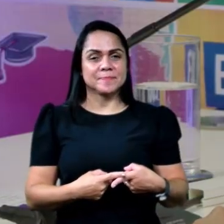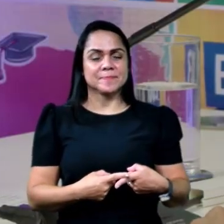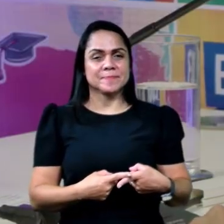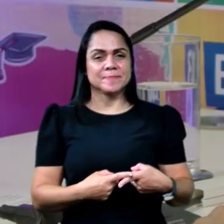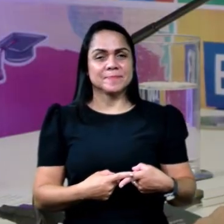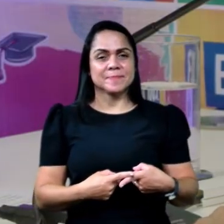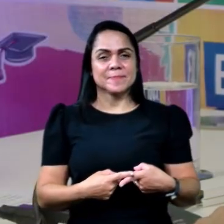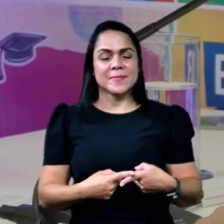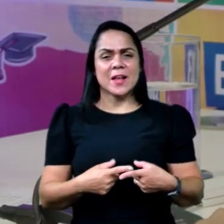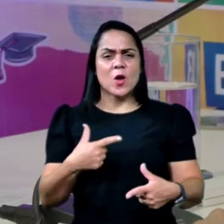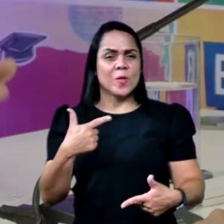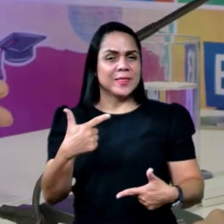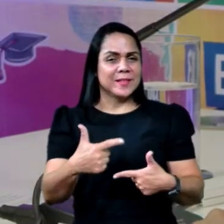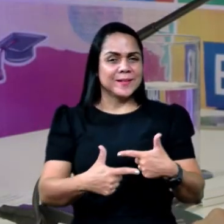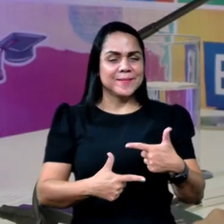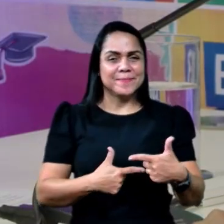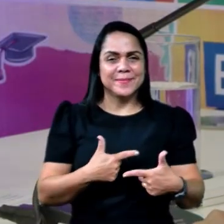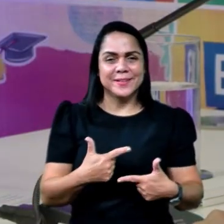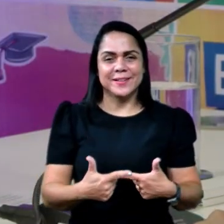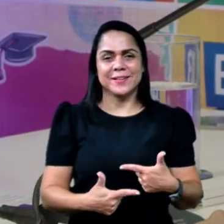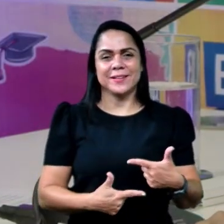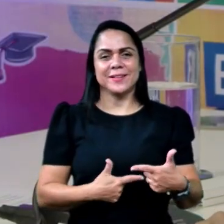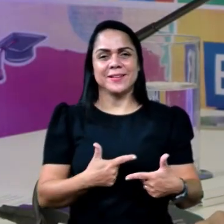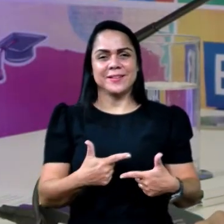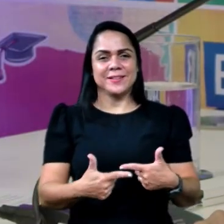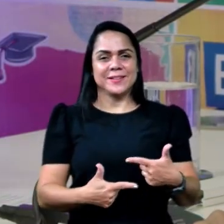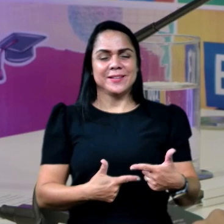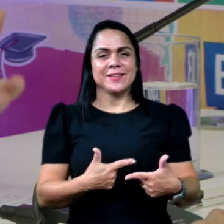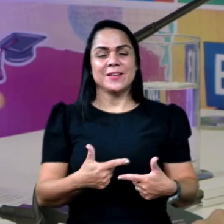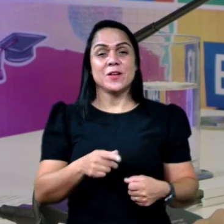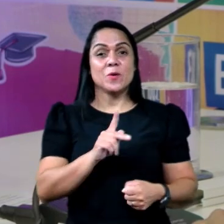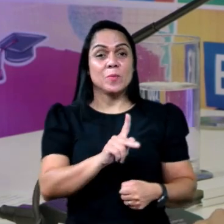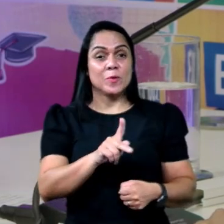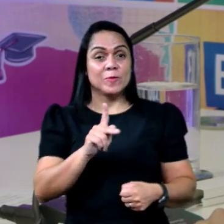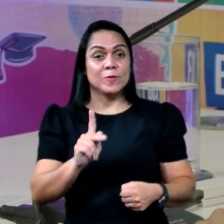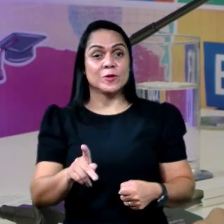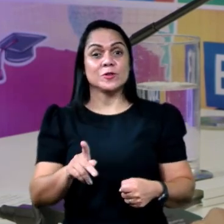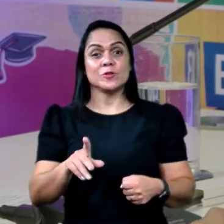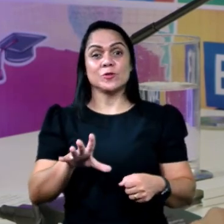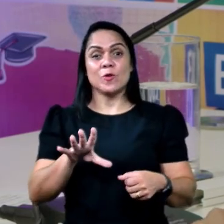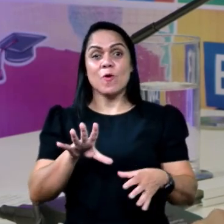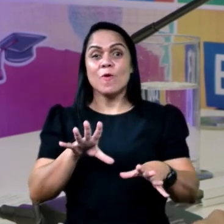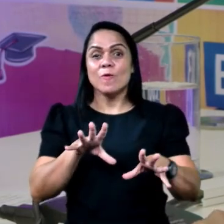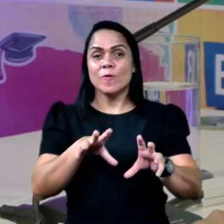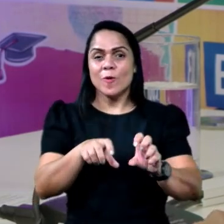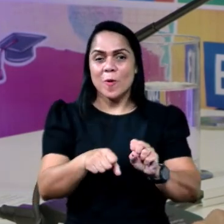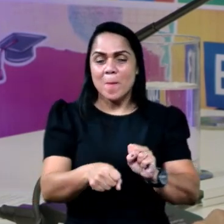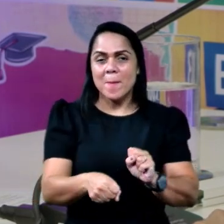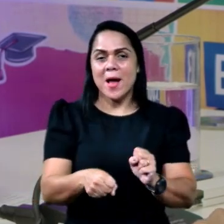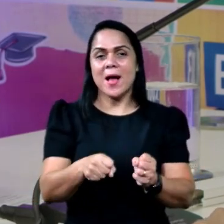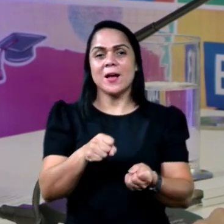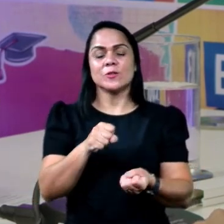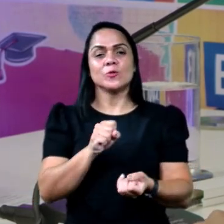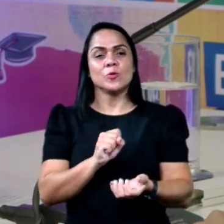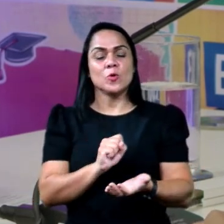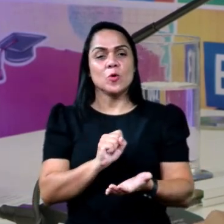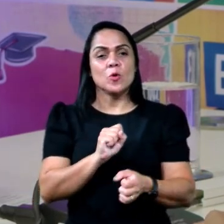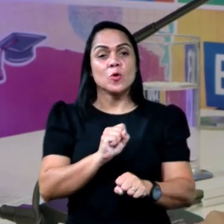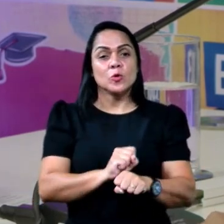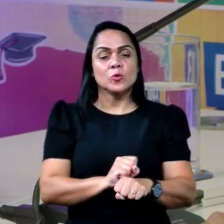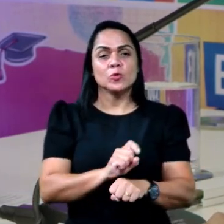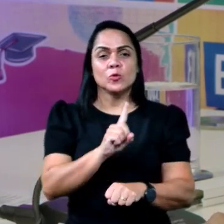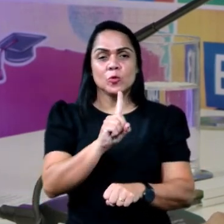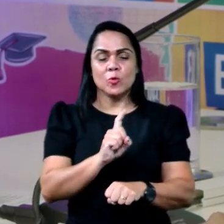que a profissão, sabe? Ser um professor concursado, um professor doutor, existe a diferença que o ser